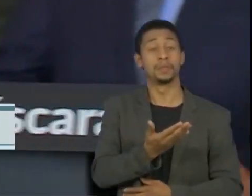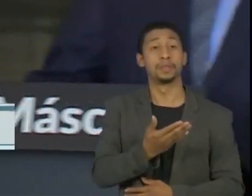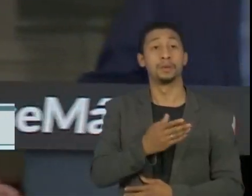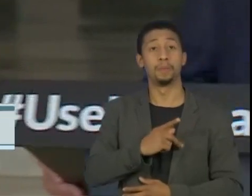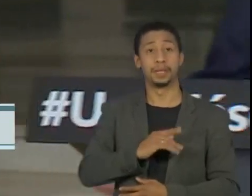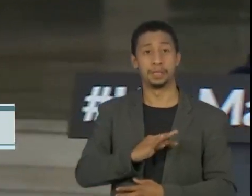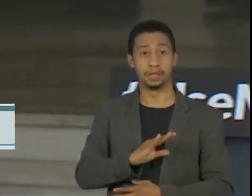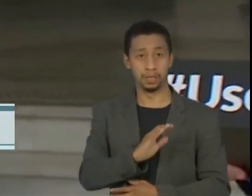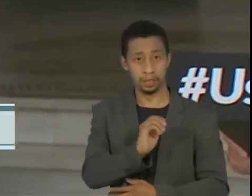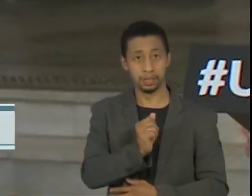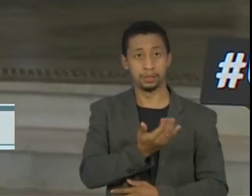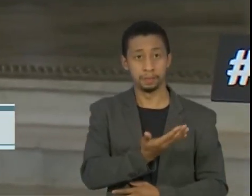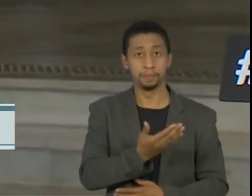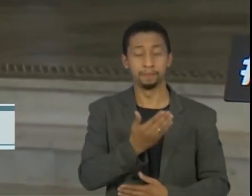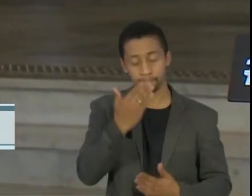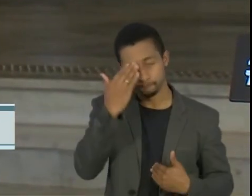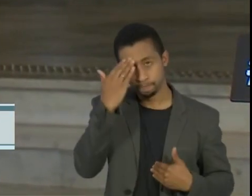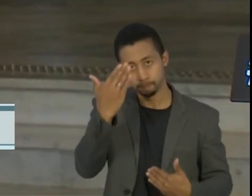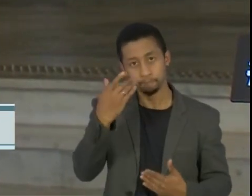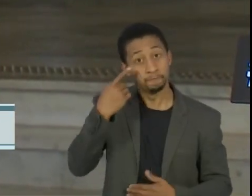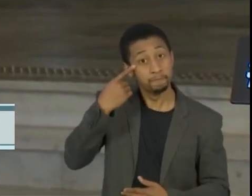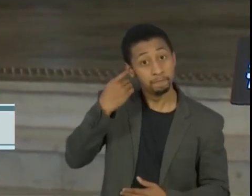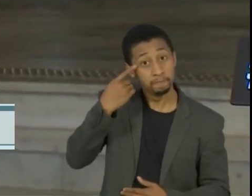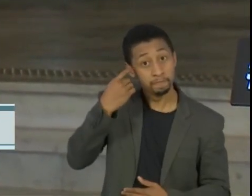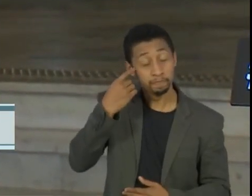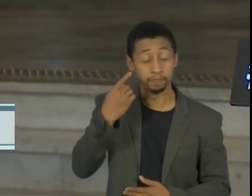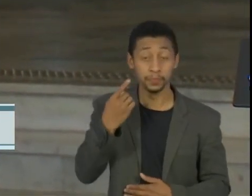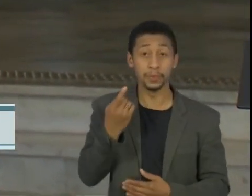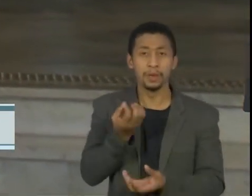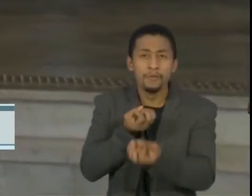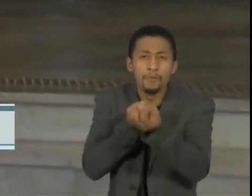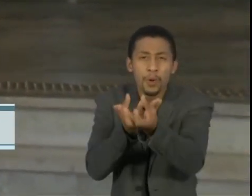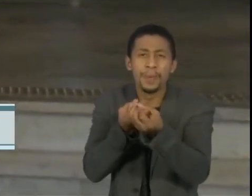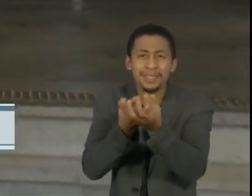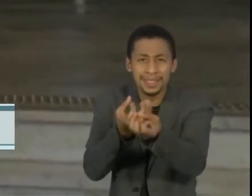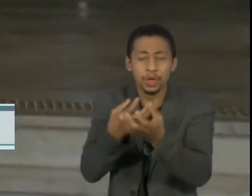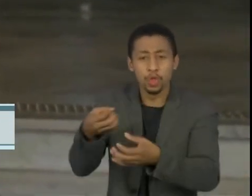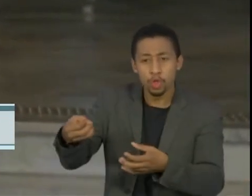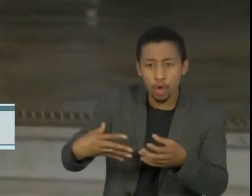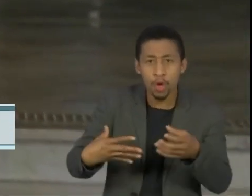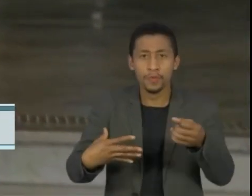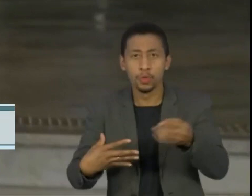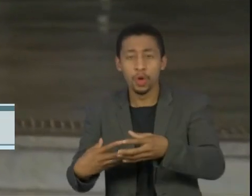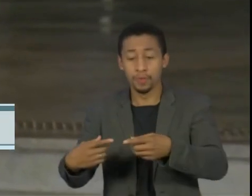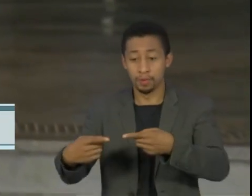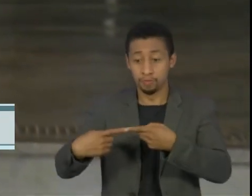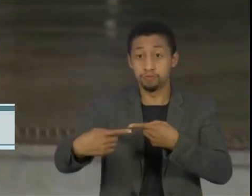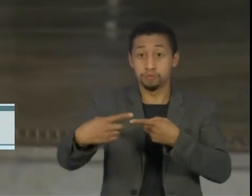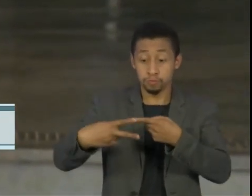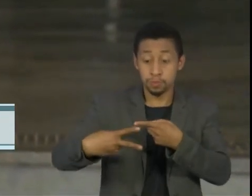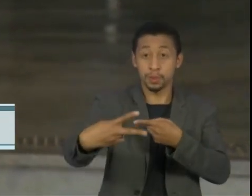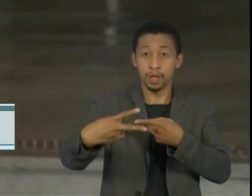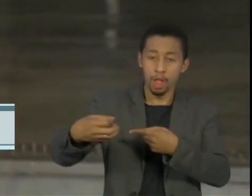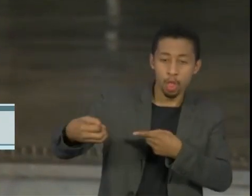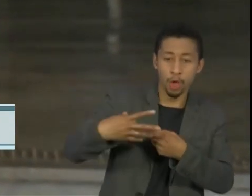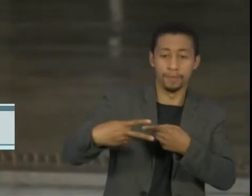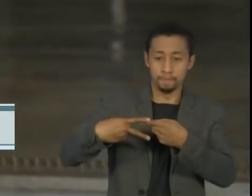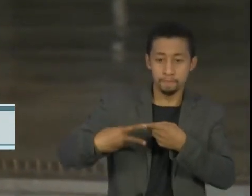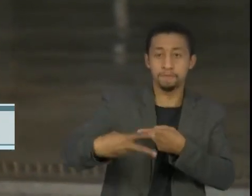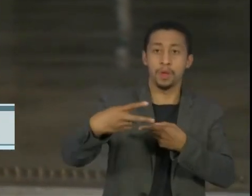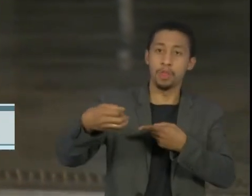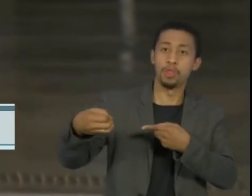Ellen. Obrigada, governador. Essa atualização é feita a cada 2 semanas, então a Baixada mantendo esses números,